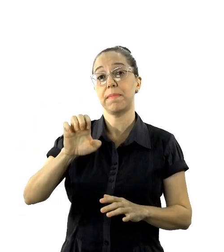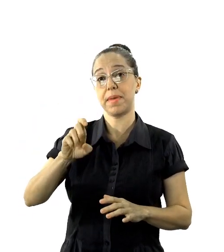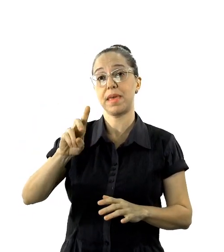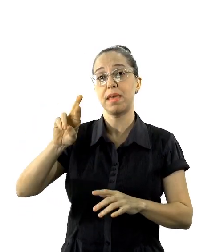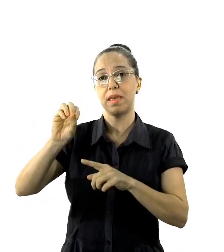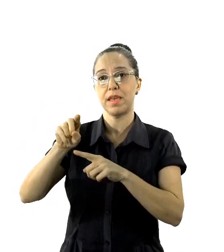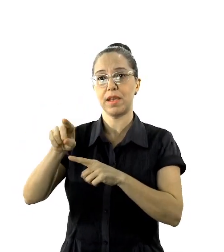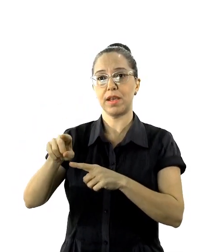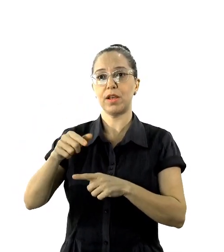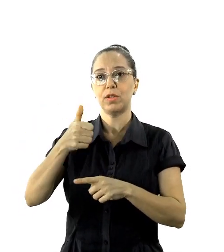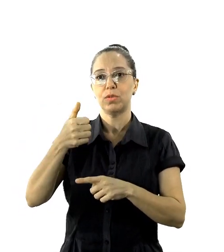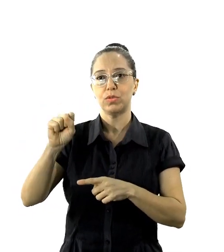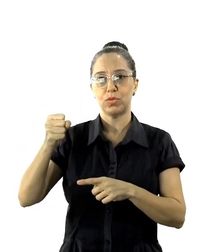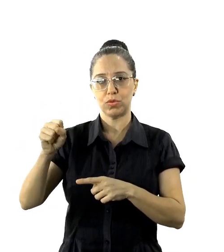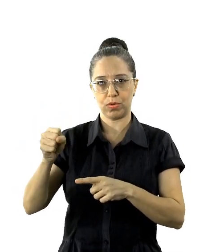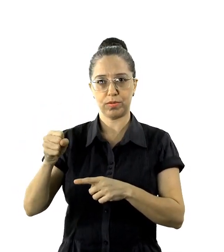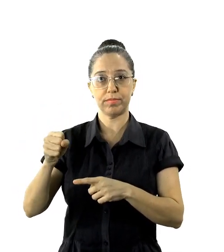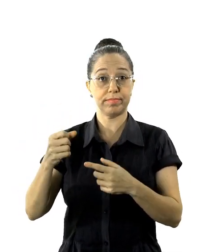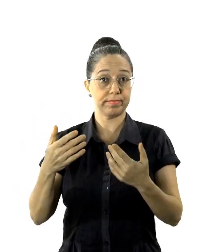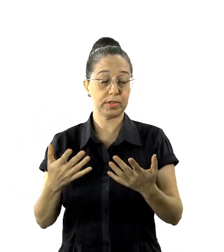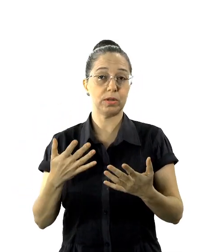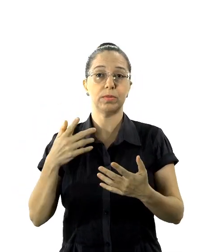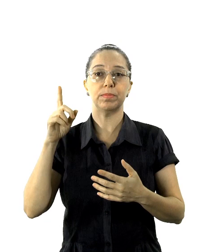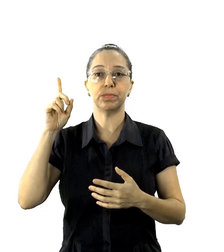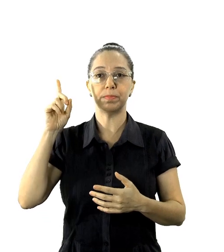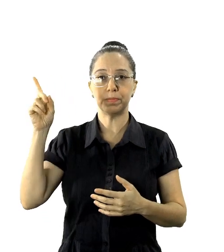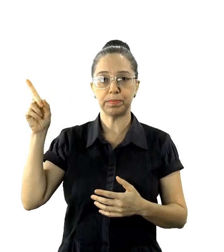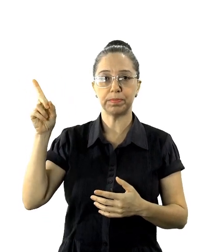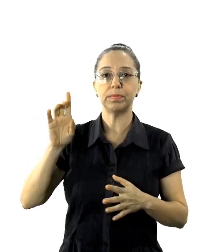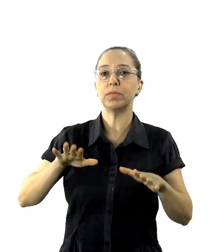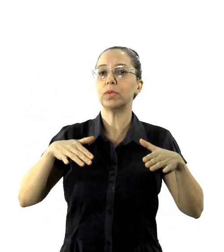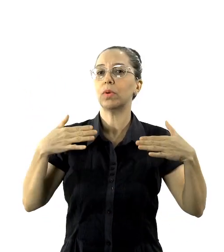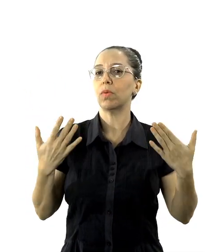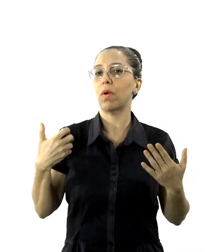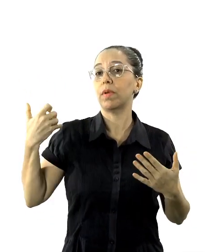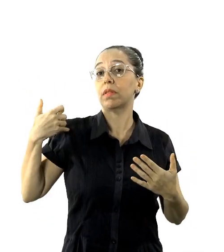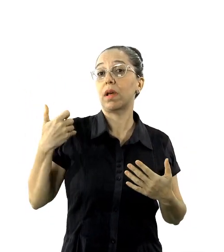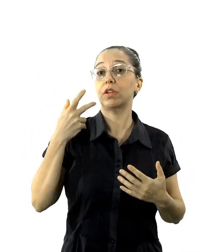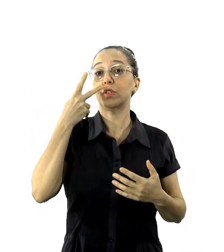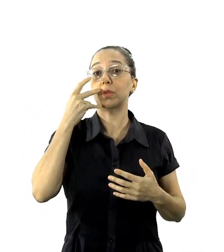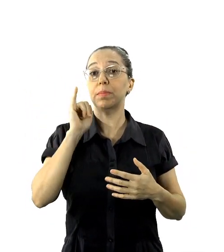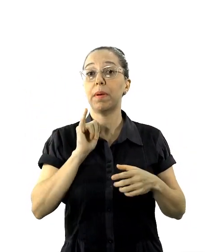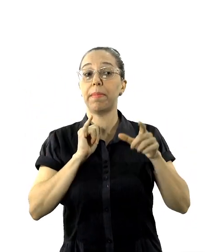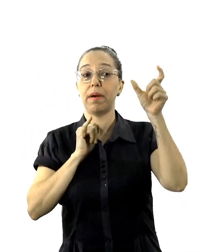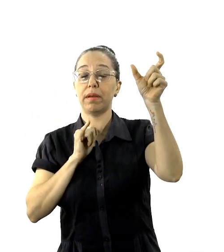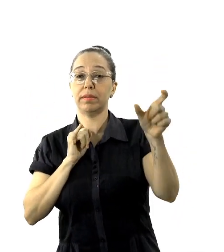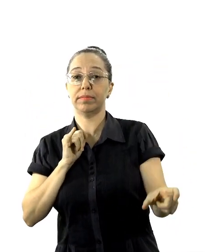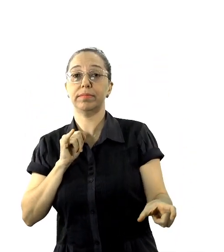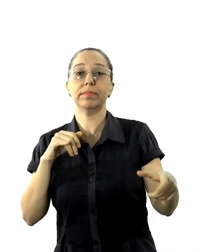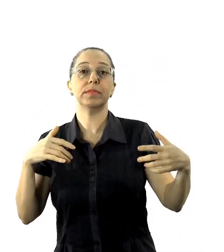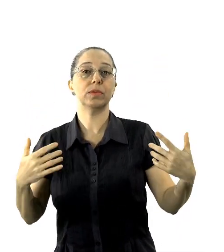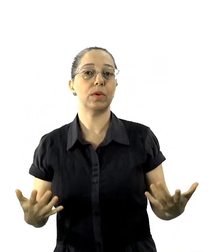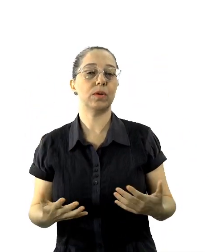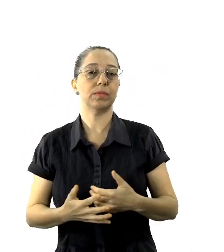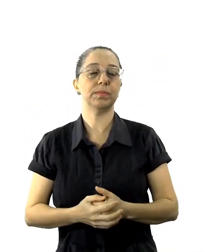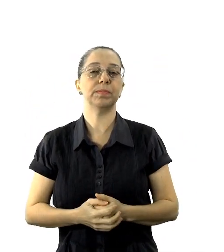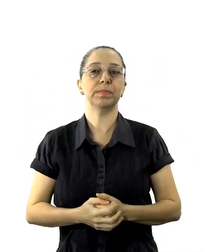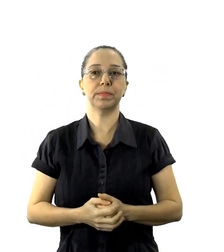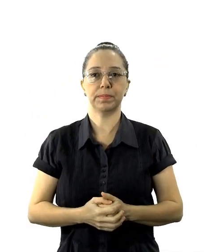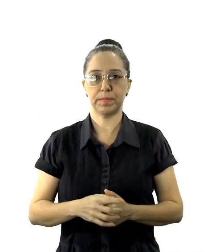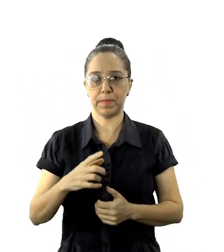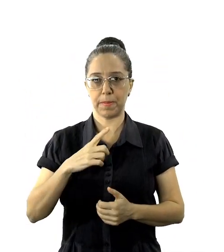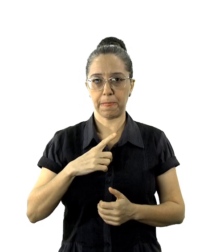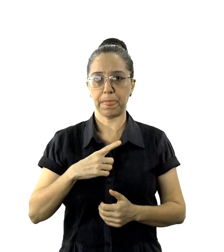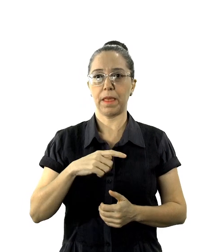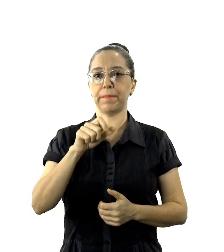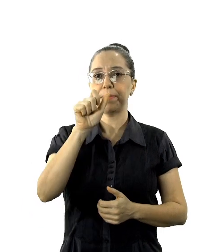do pai de Pedro é igual a opção A, 18 anos, opção B, 38 anos,